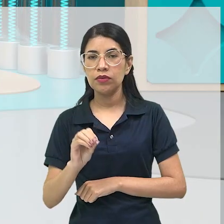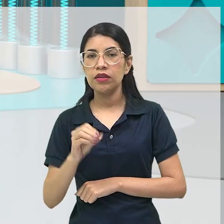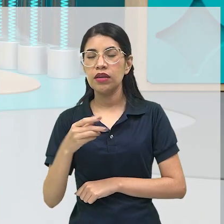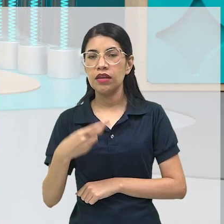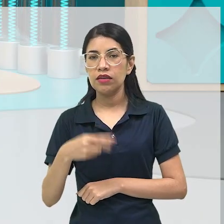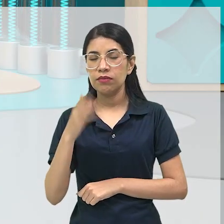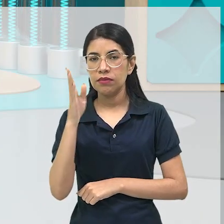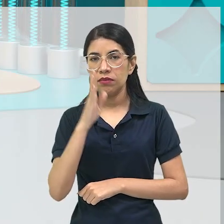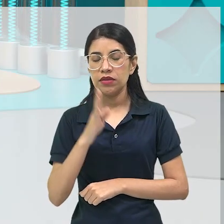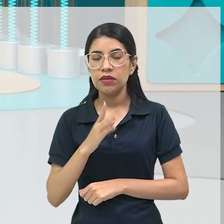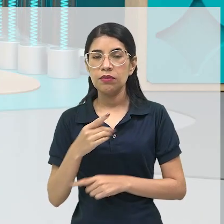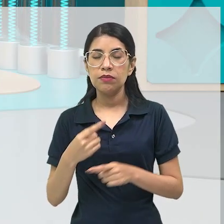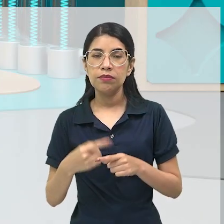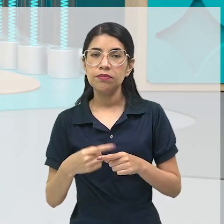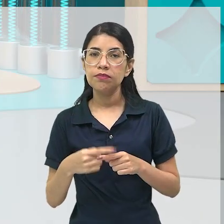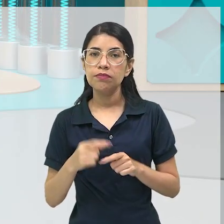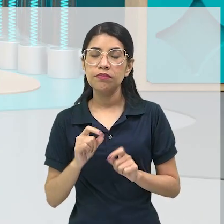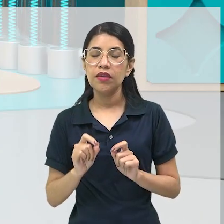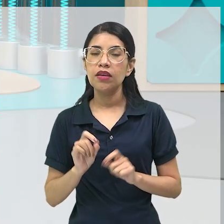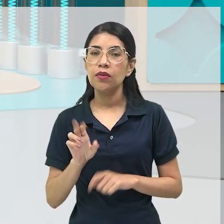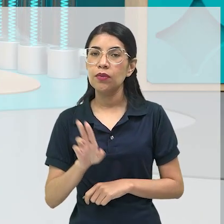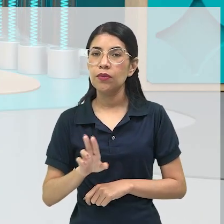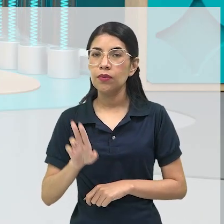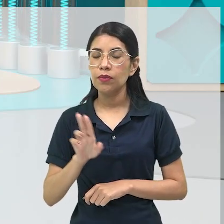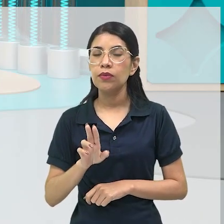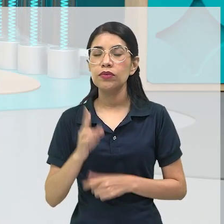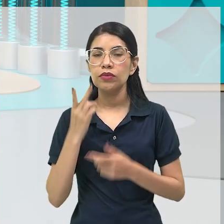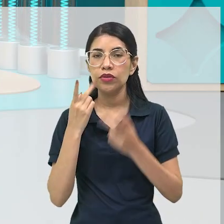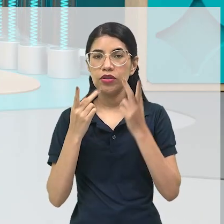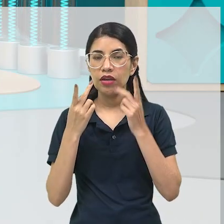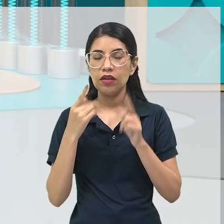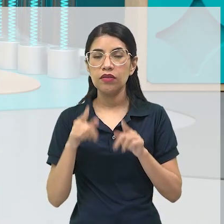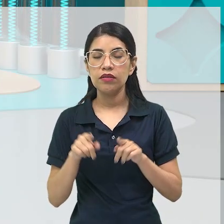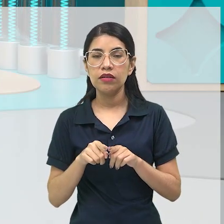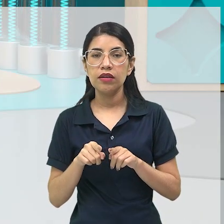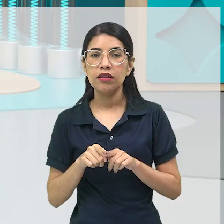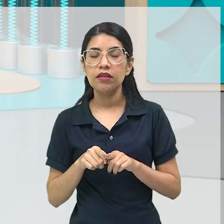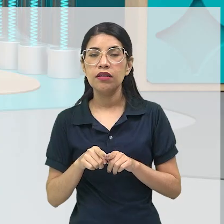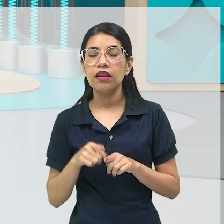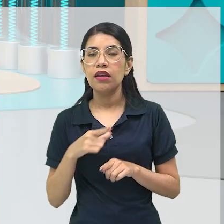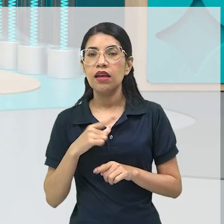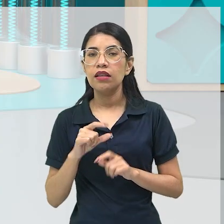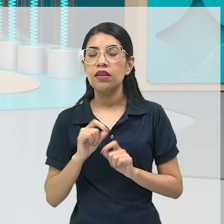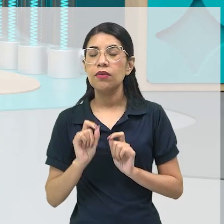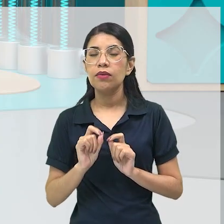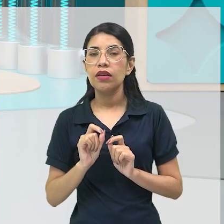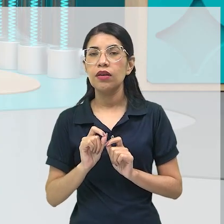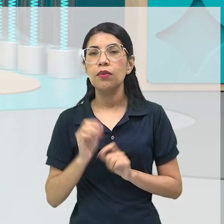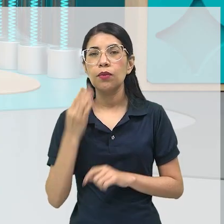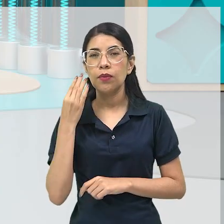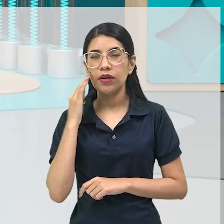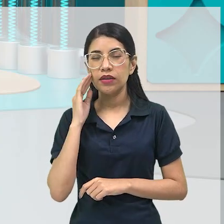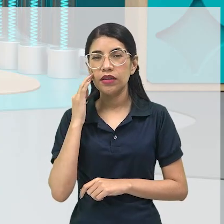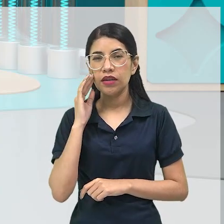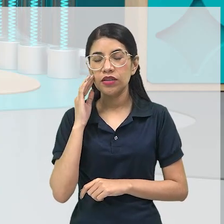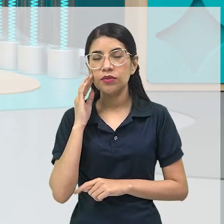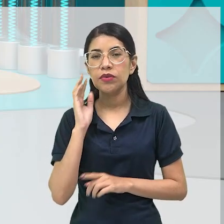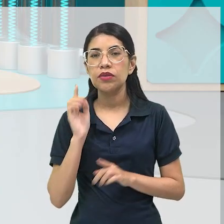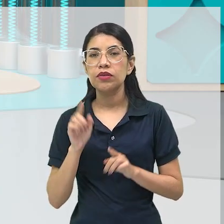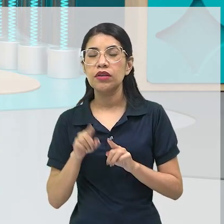é também uma forma de utilizar o teatro, porque tem-se ali uma interpretação,